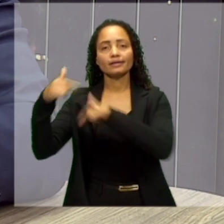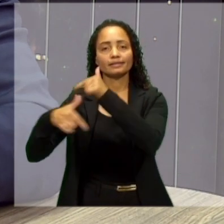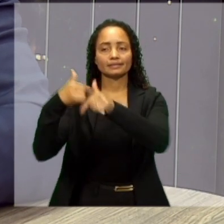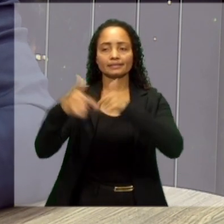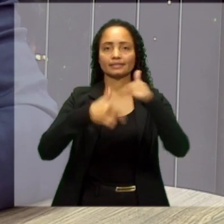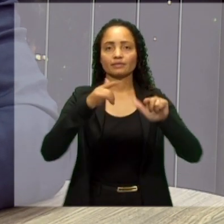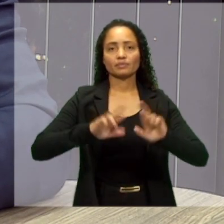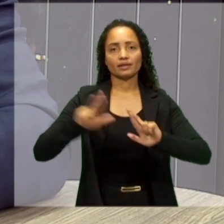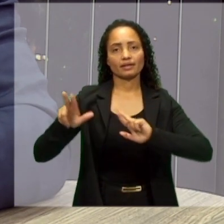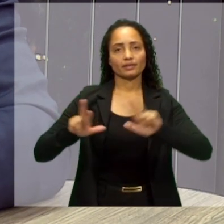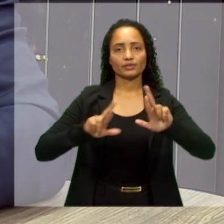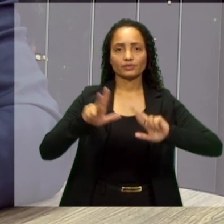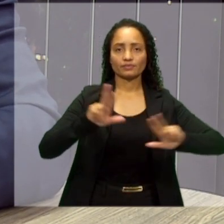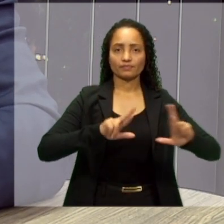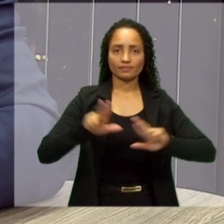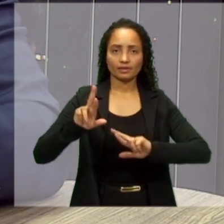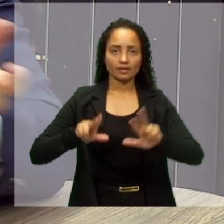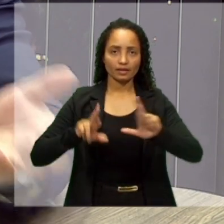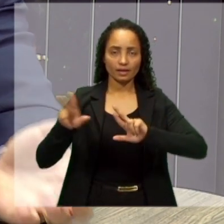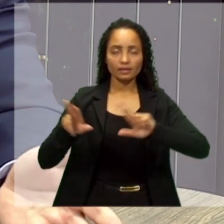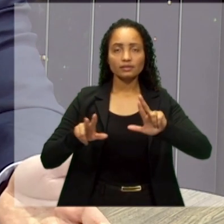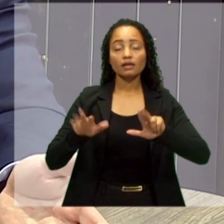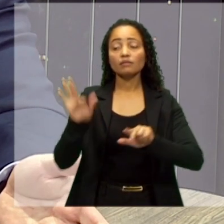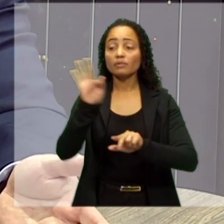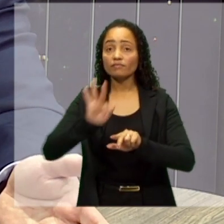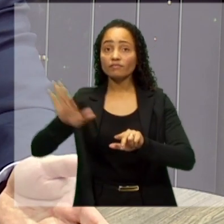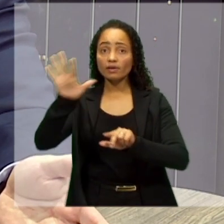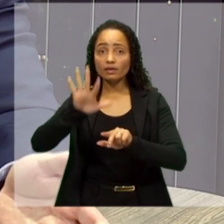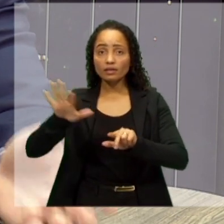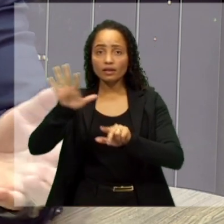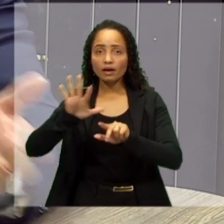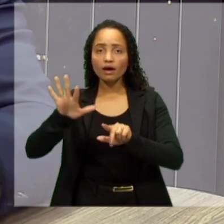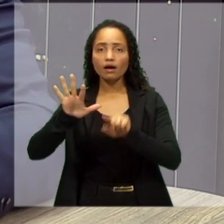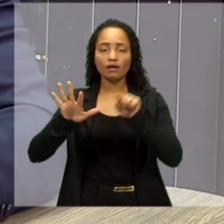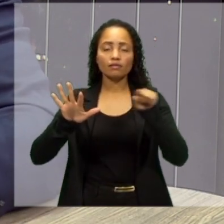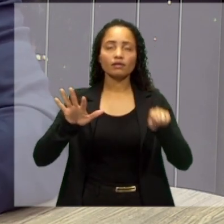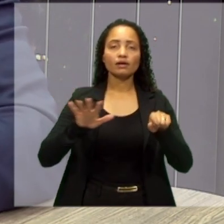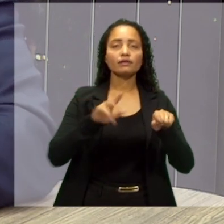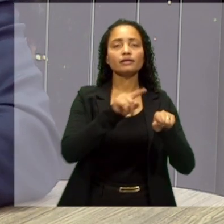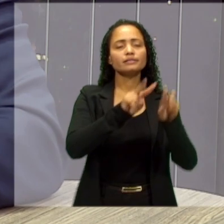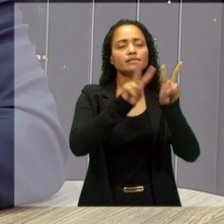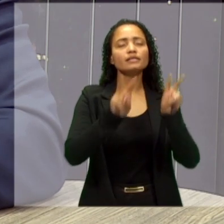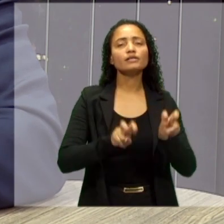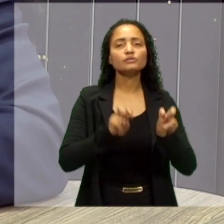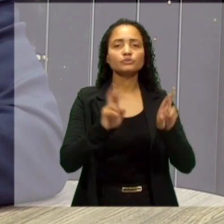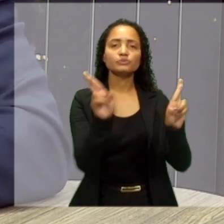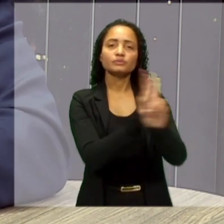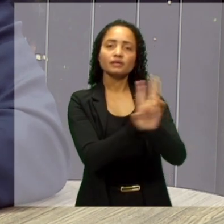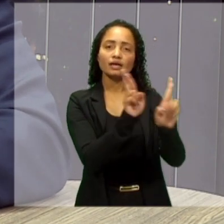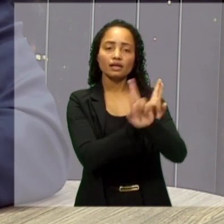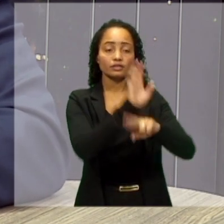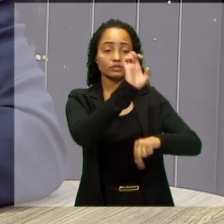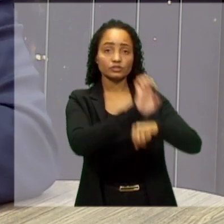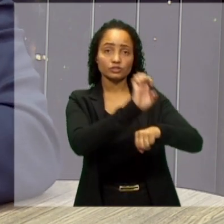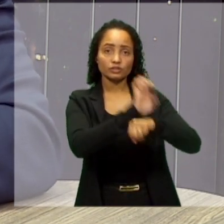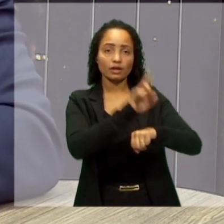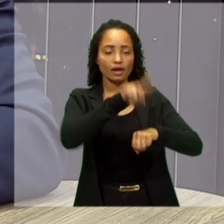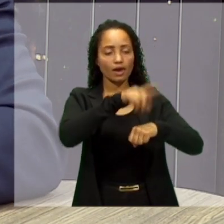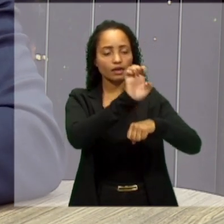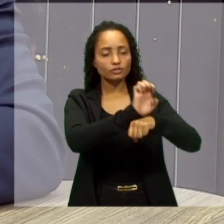assuntos de natureza federal é a Defensoria Pública da União e assuntos relacionados aos estados é a Defensoria Pública